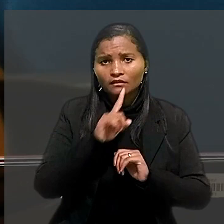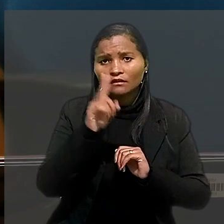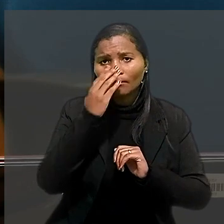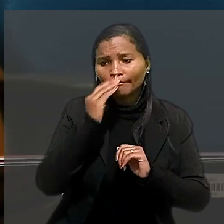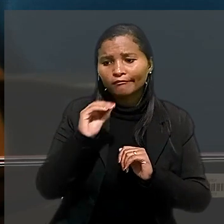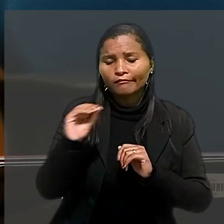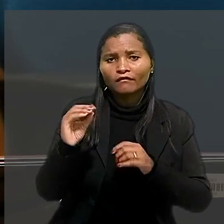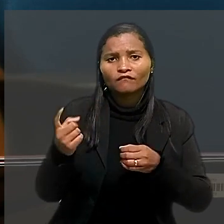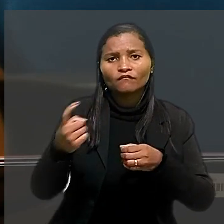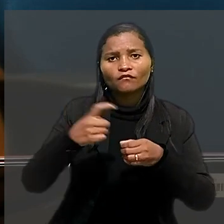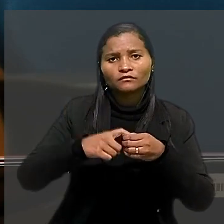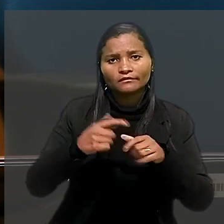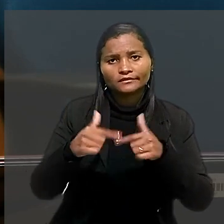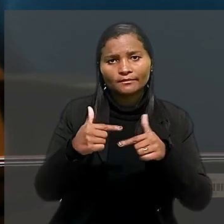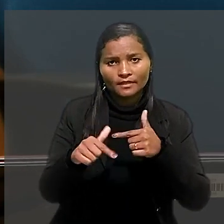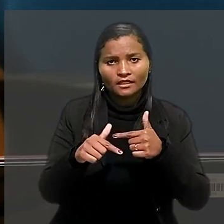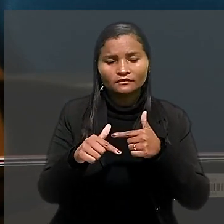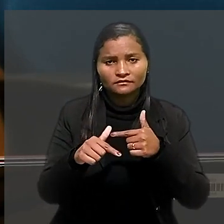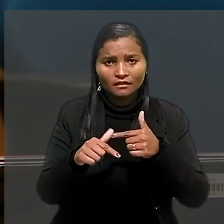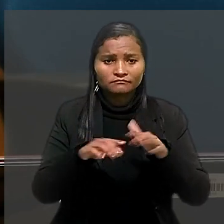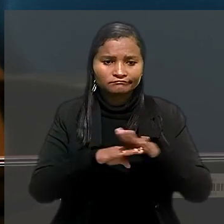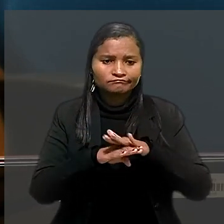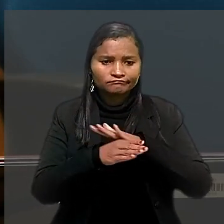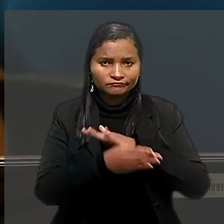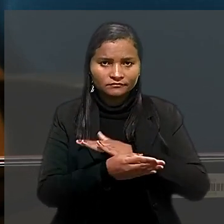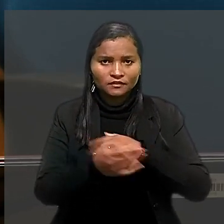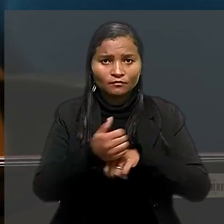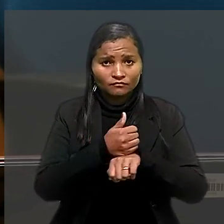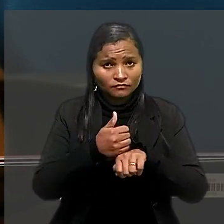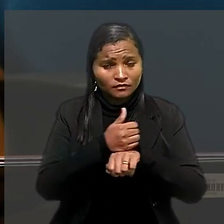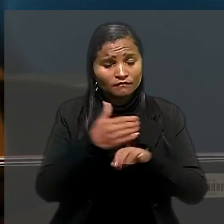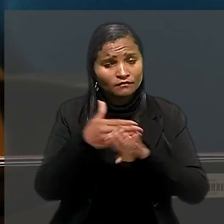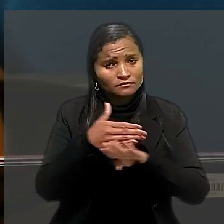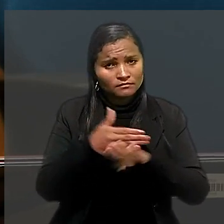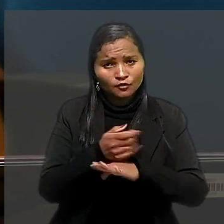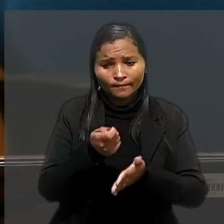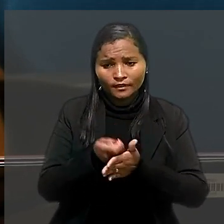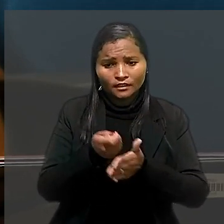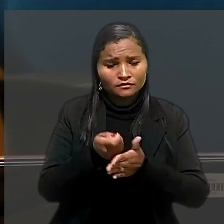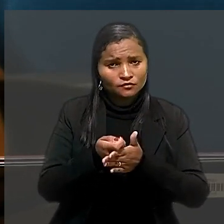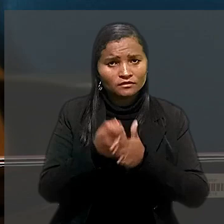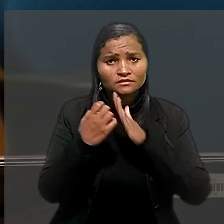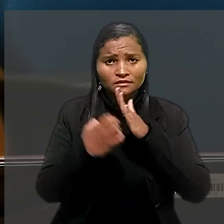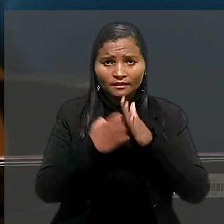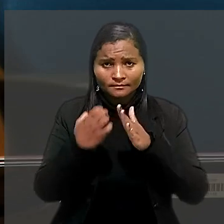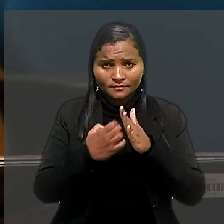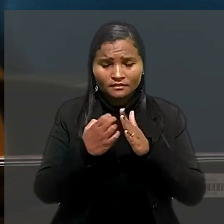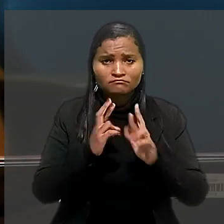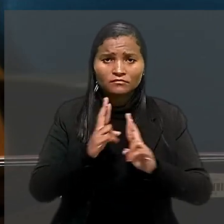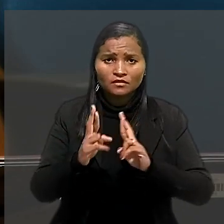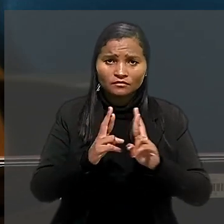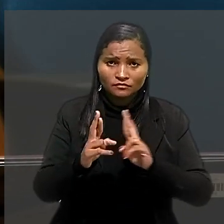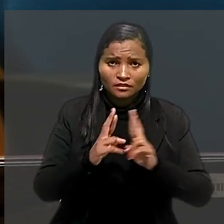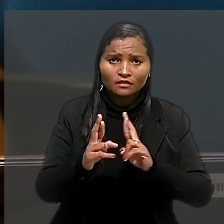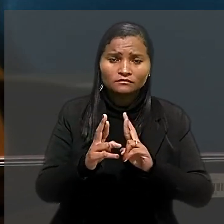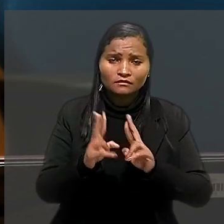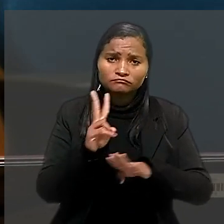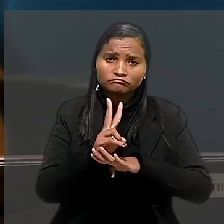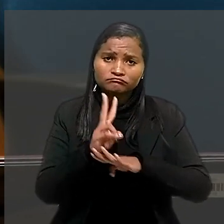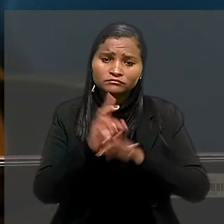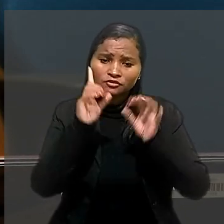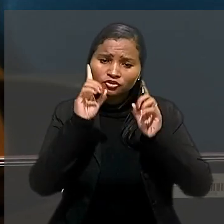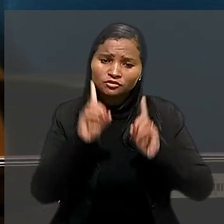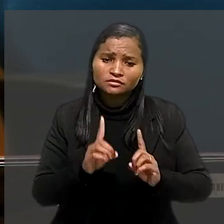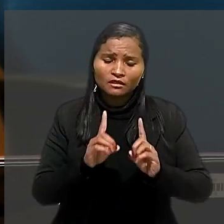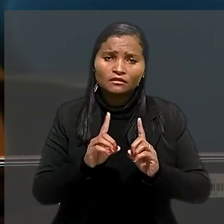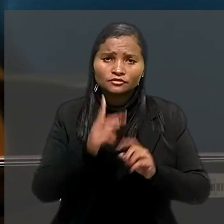não recusar o retorno ao trabalho. A eventual readequação das funções faz parte das obrigações patronais relacionadas à